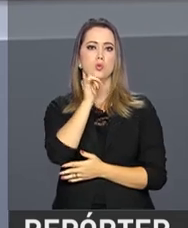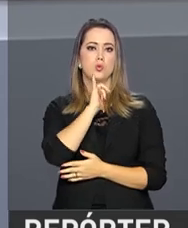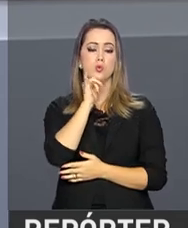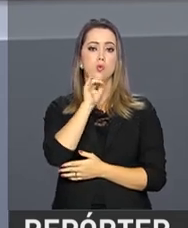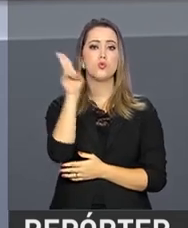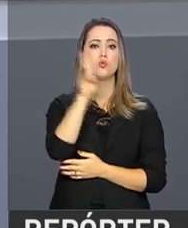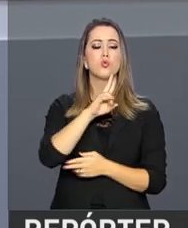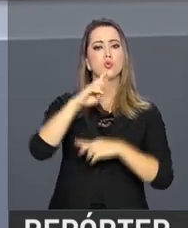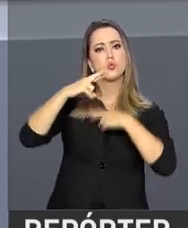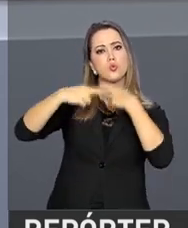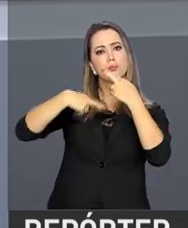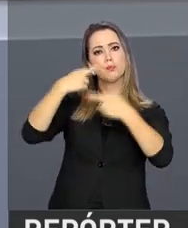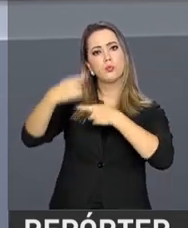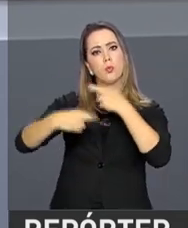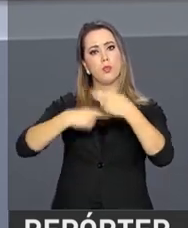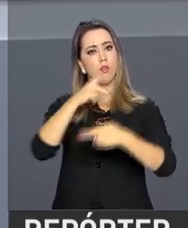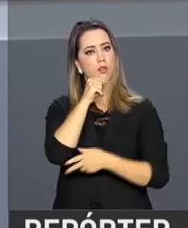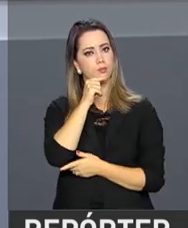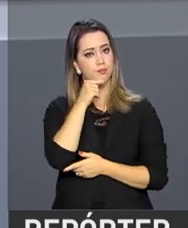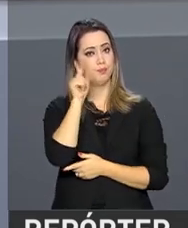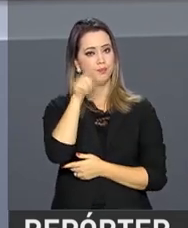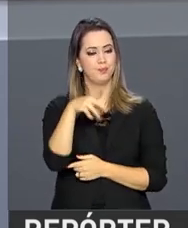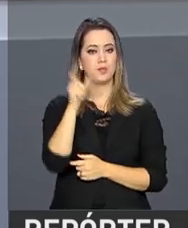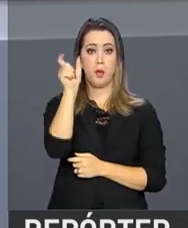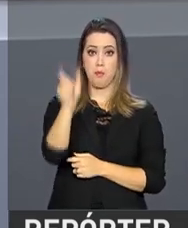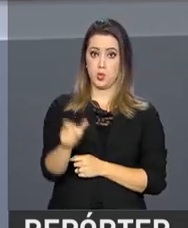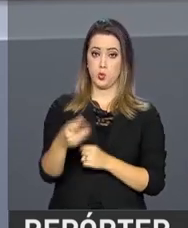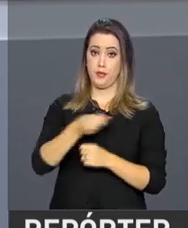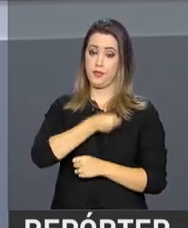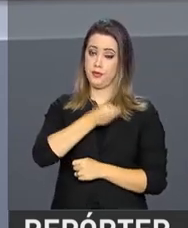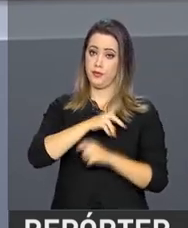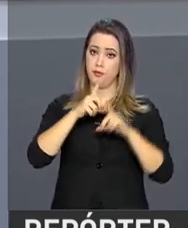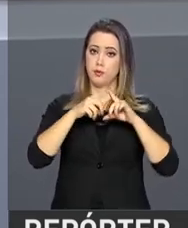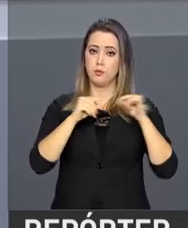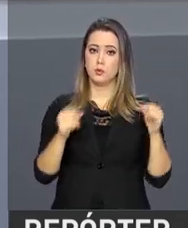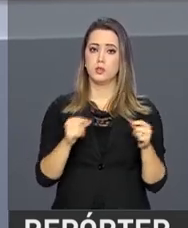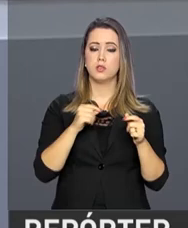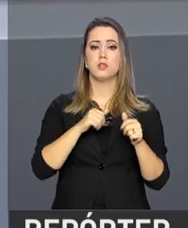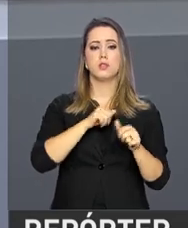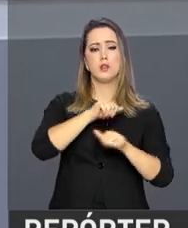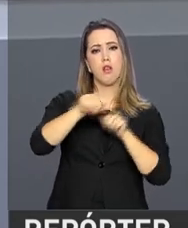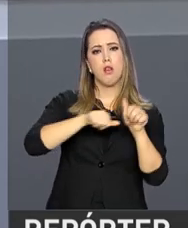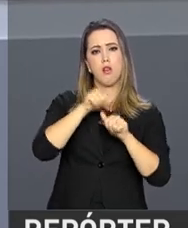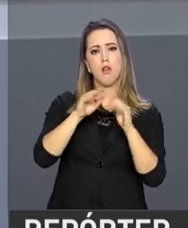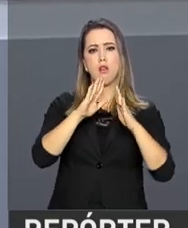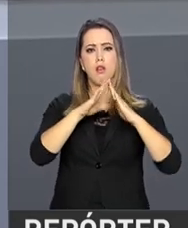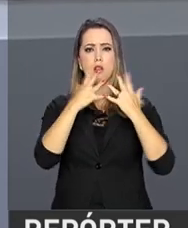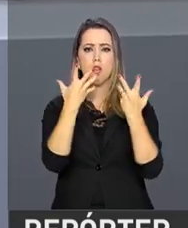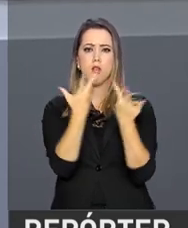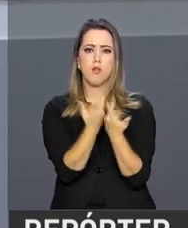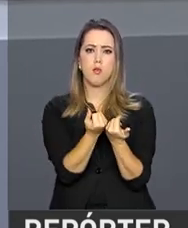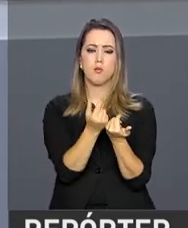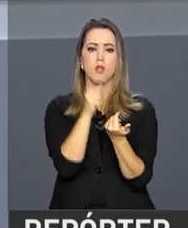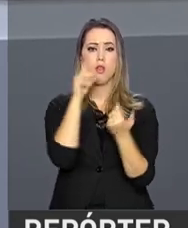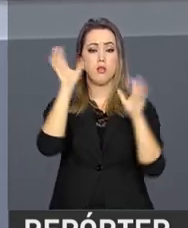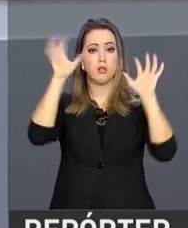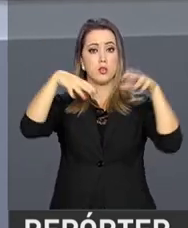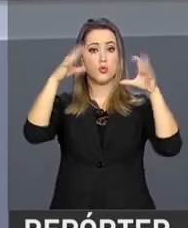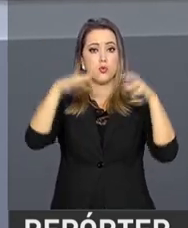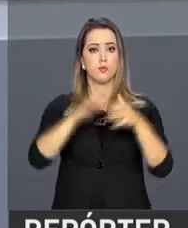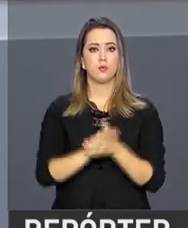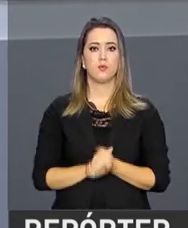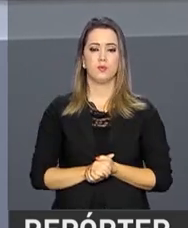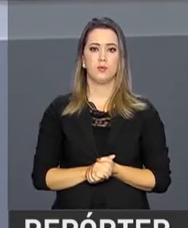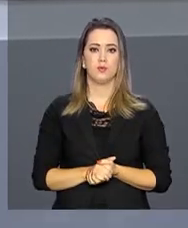de reaproveitamento dos recursos hídricos. É um morador de Brasília que montou um sistema para captar a água da chuva em